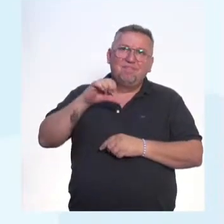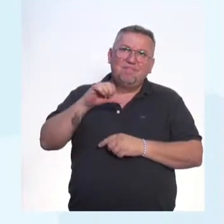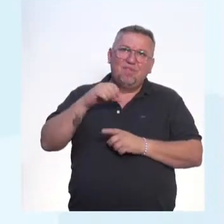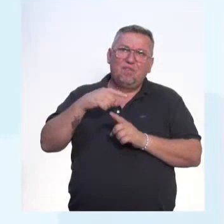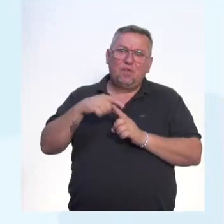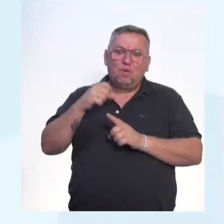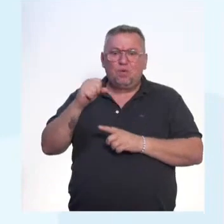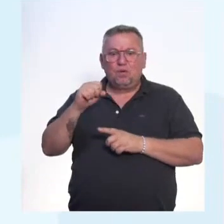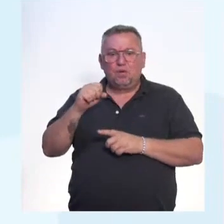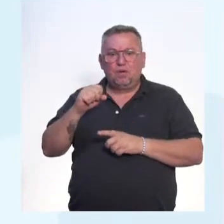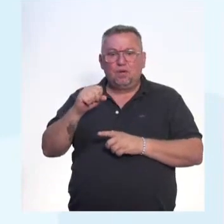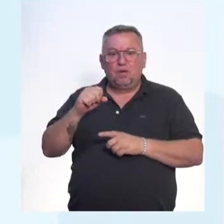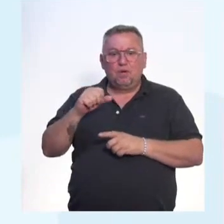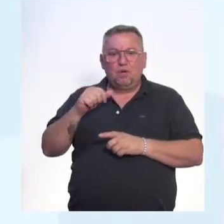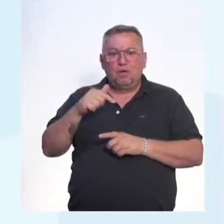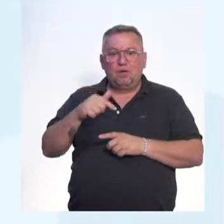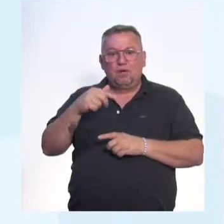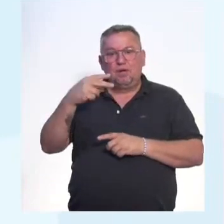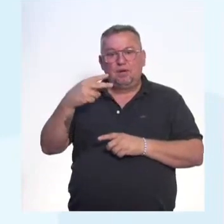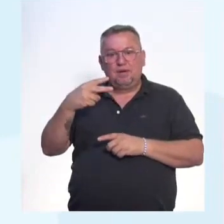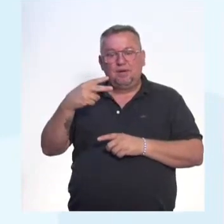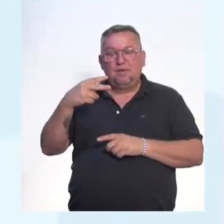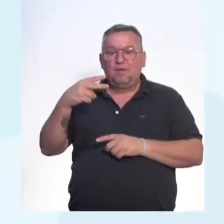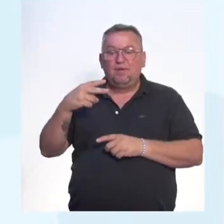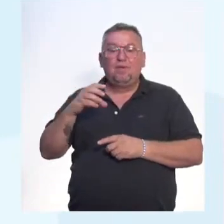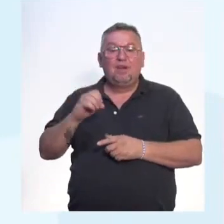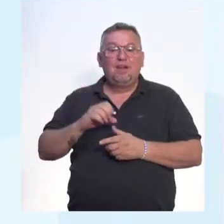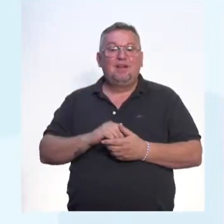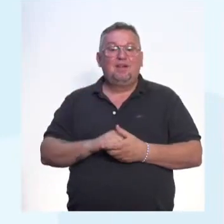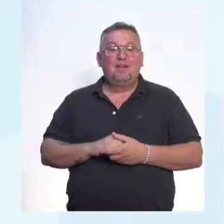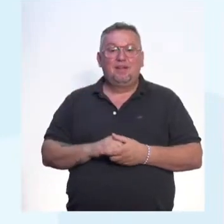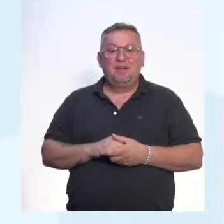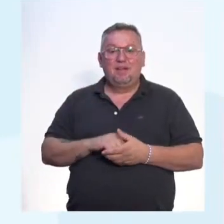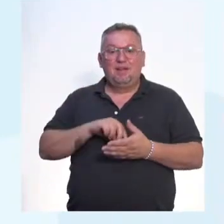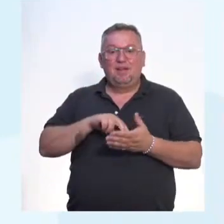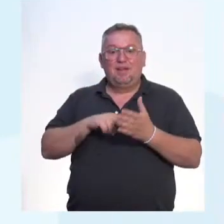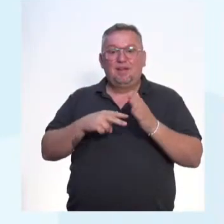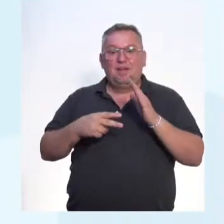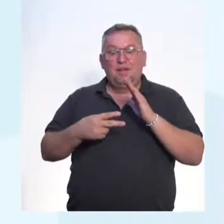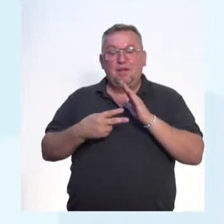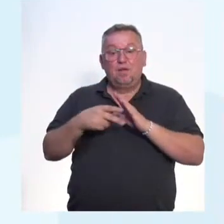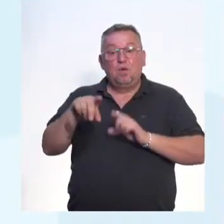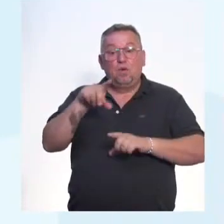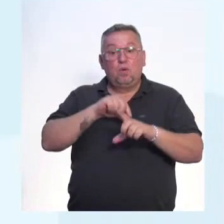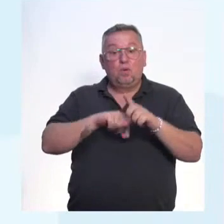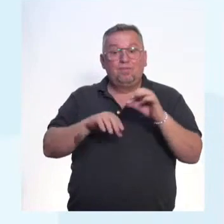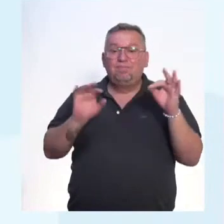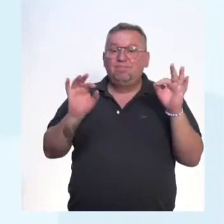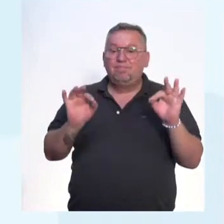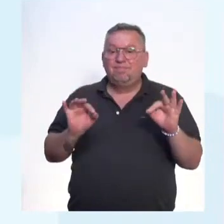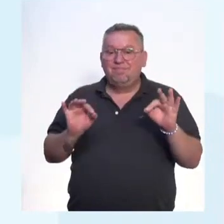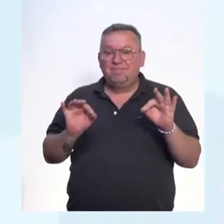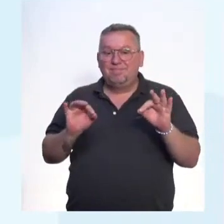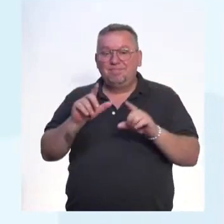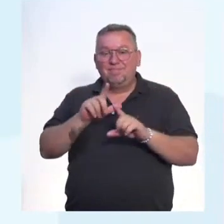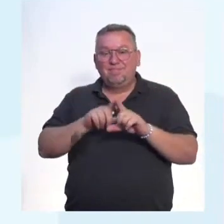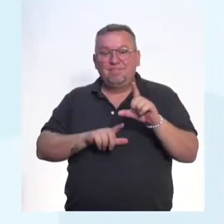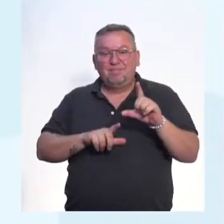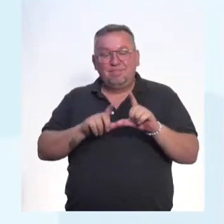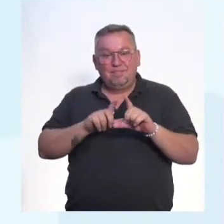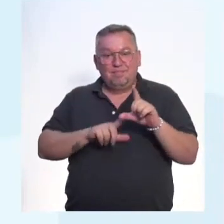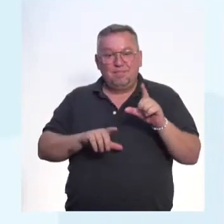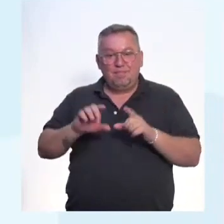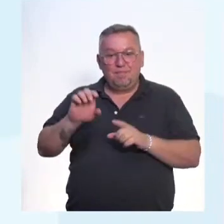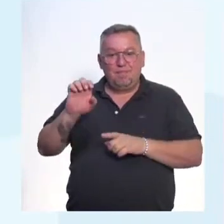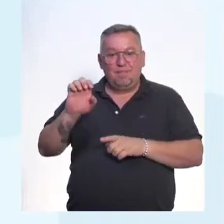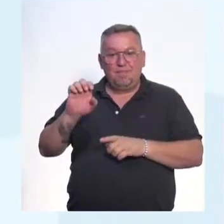vezes 8, 72 com zerinho. Isso significa que a alternativa correta é a letra